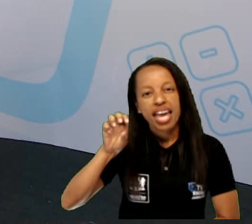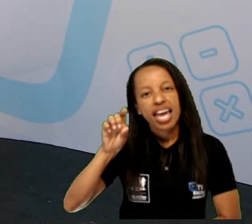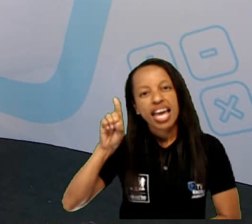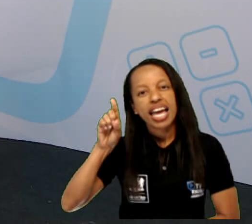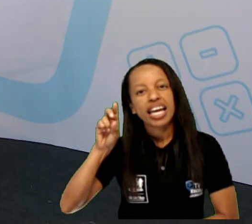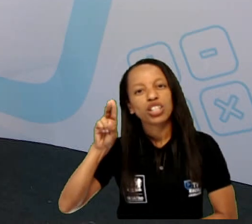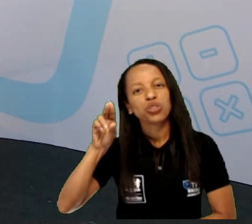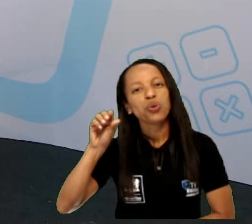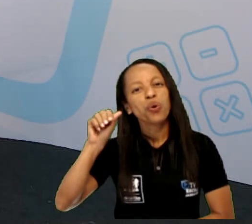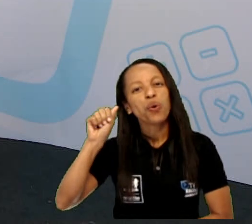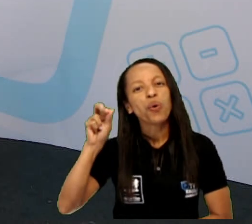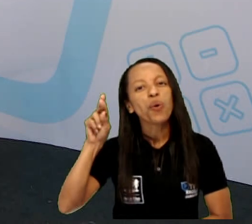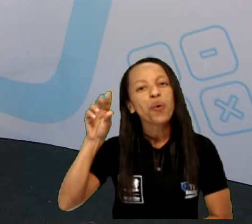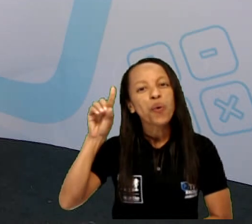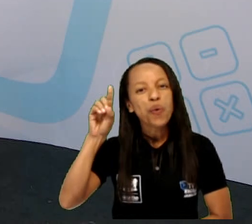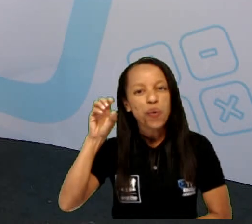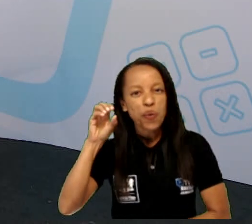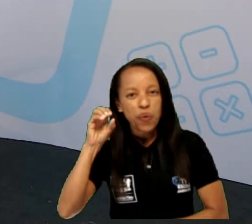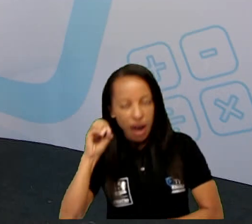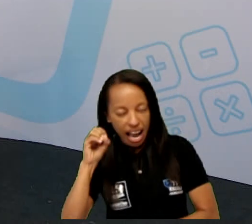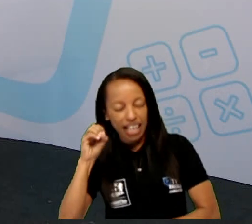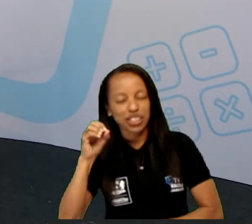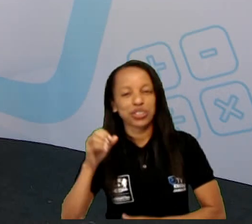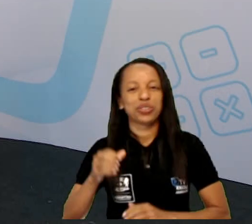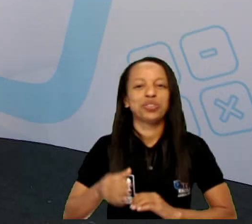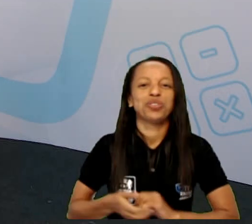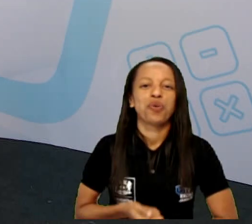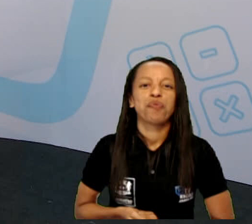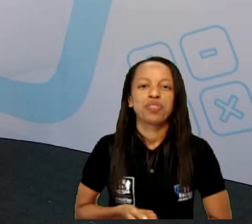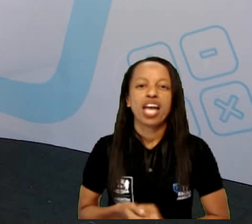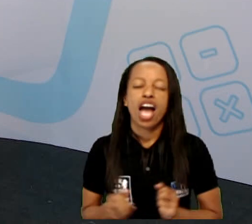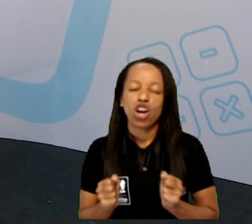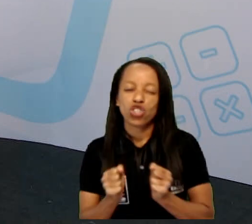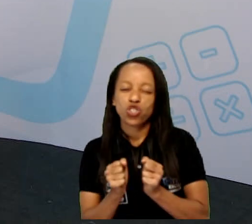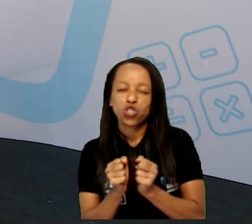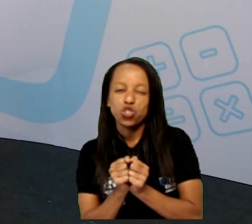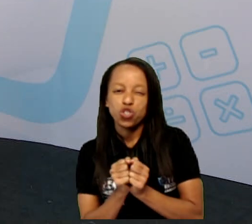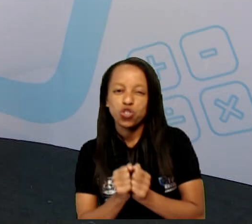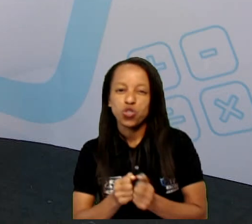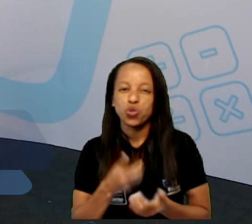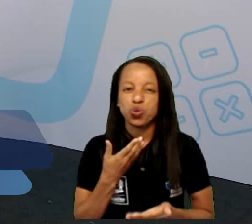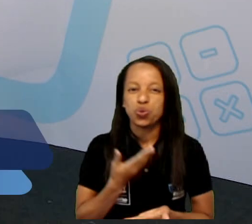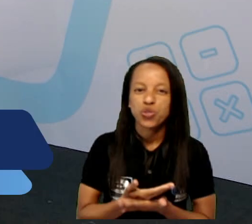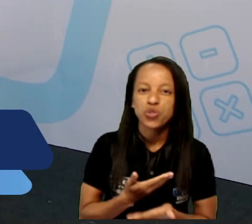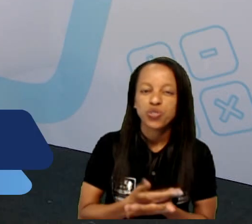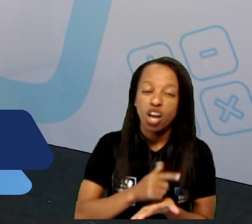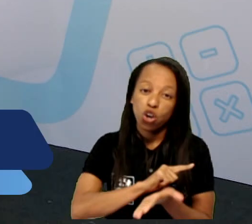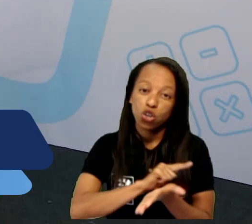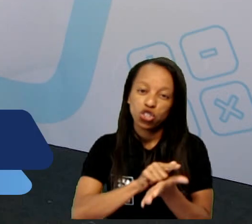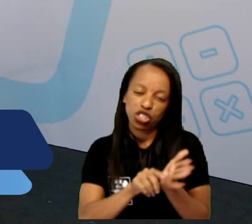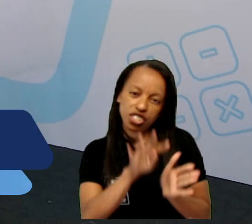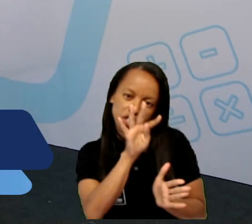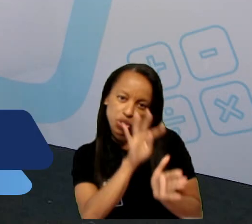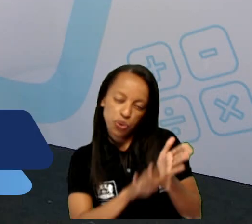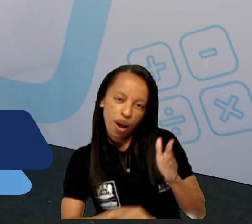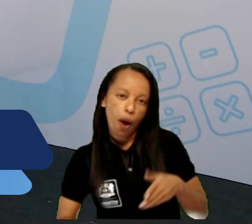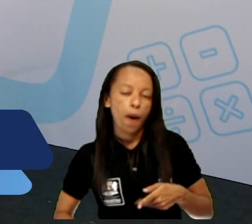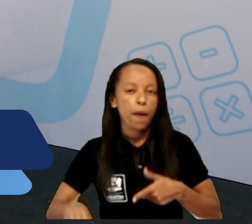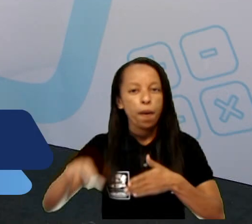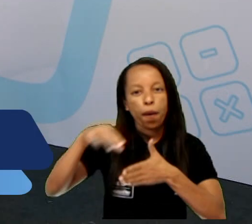me conhece, sintoniza aqui, porque vamos continuar estudando o gênero textual cordel. Só que hoje vamos estudar